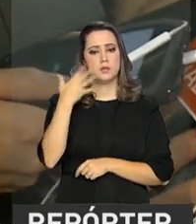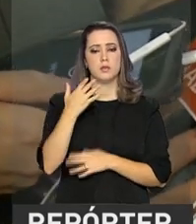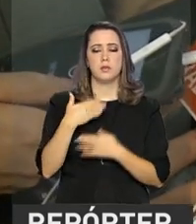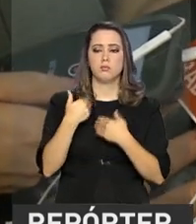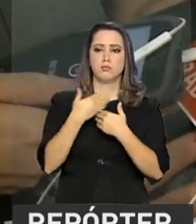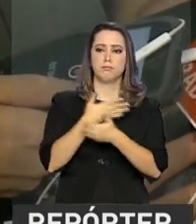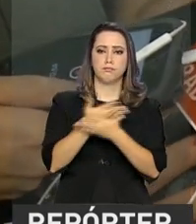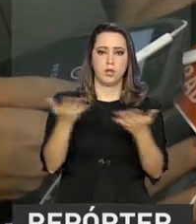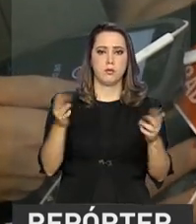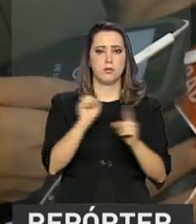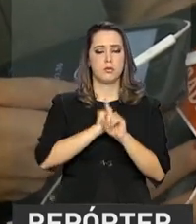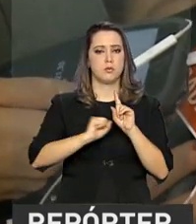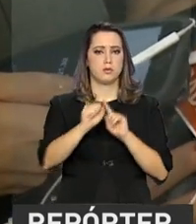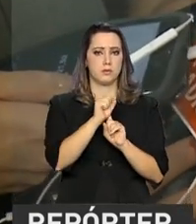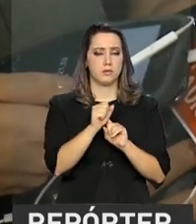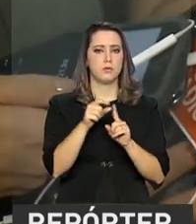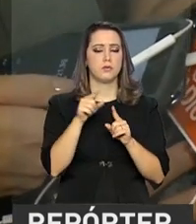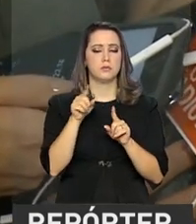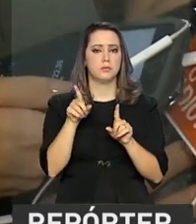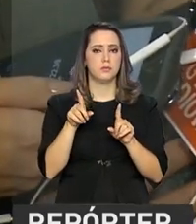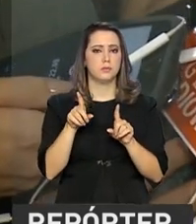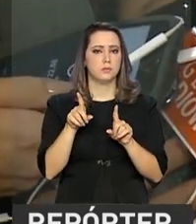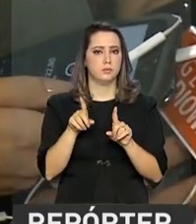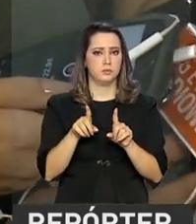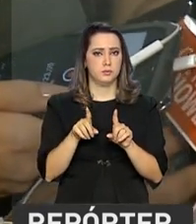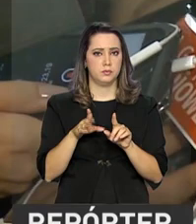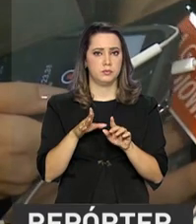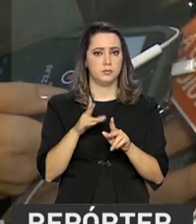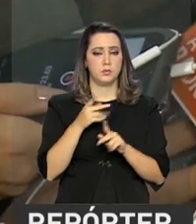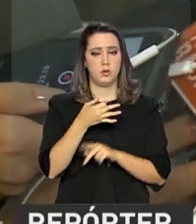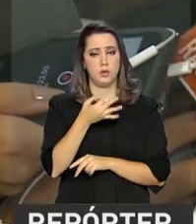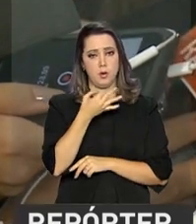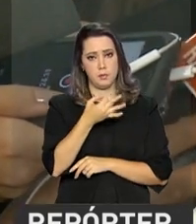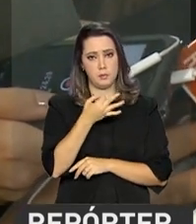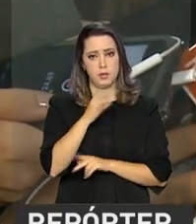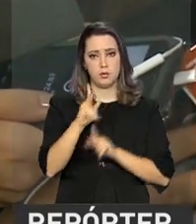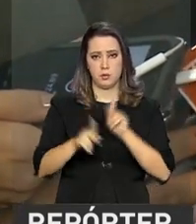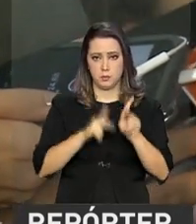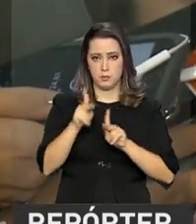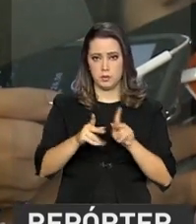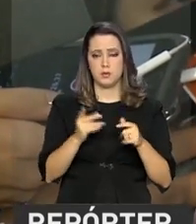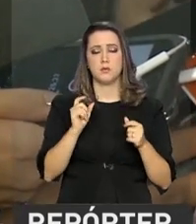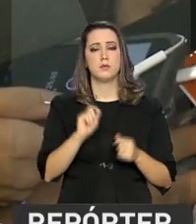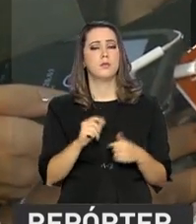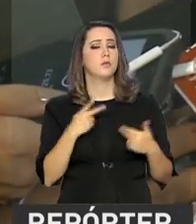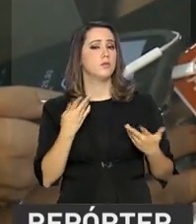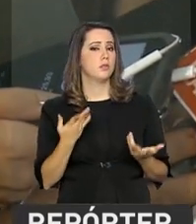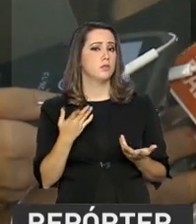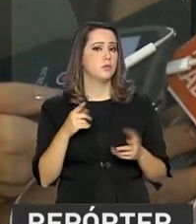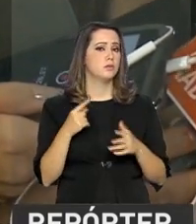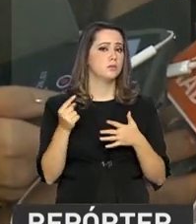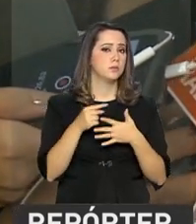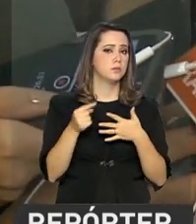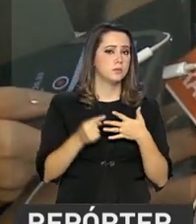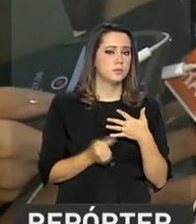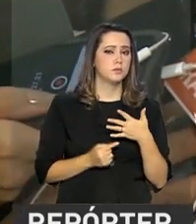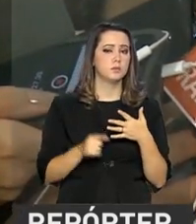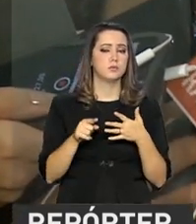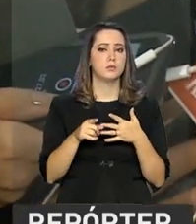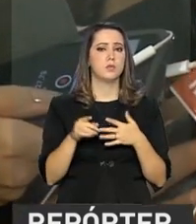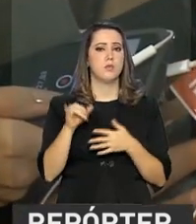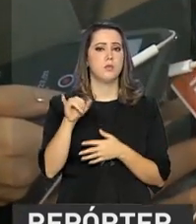sociedade é e japão pública sobre exatamente as questões chave da